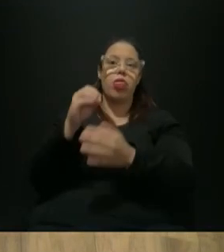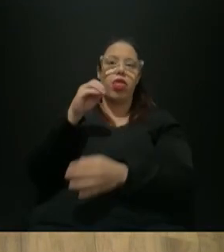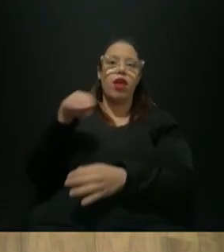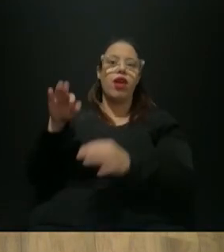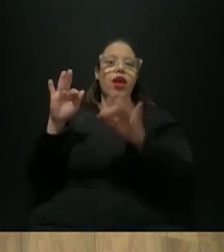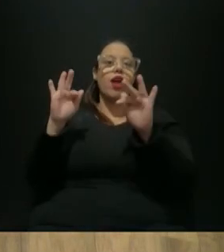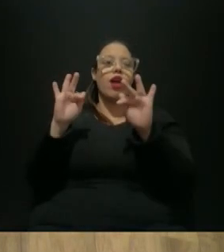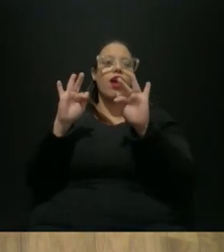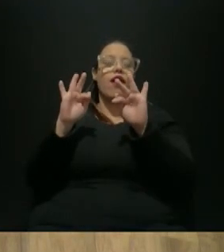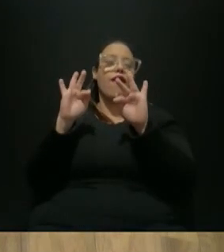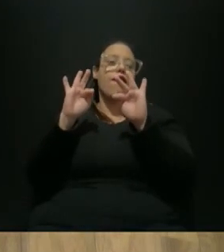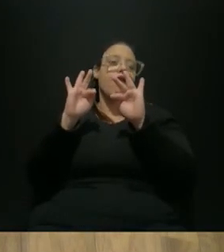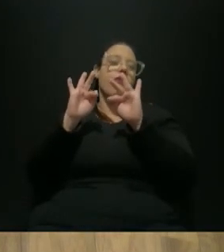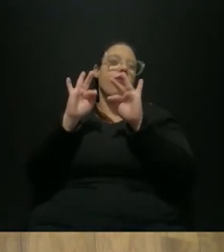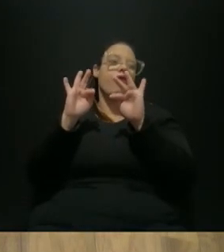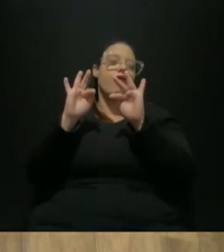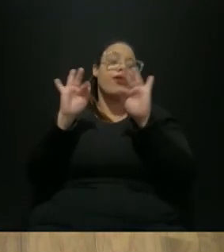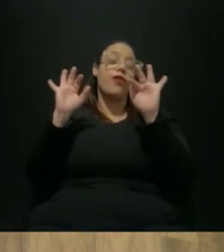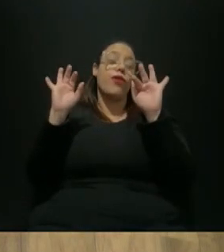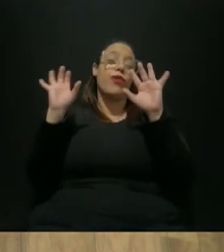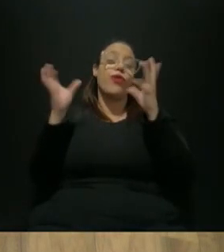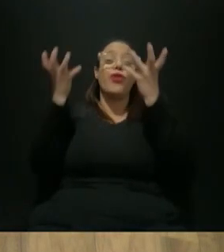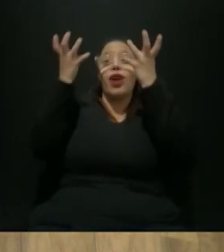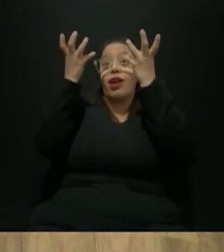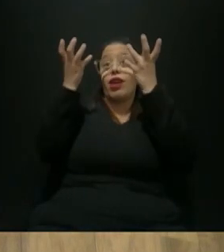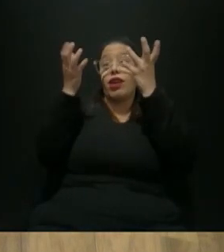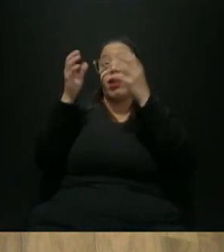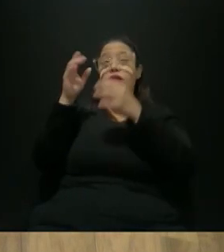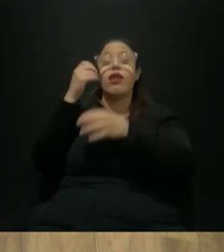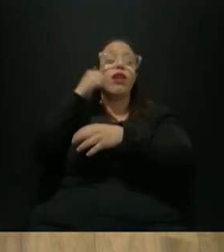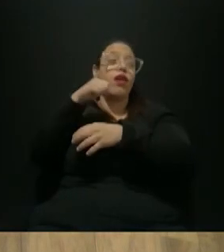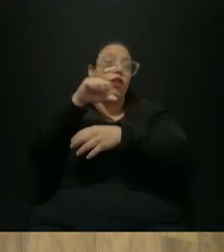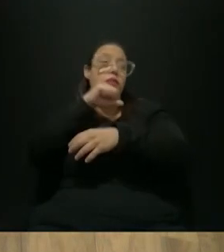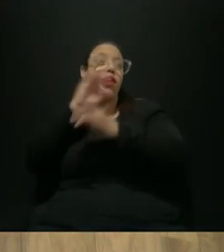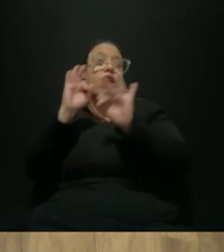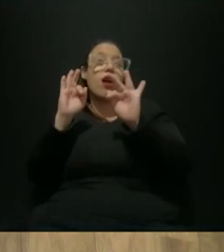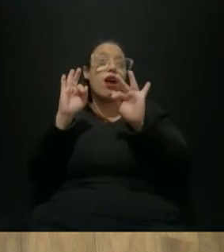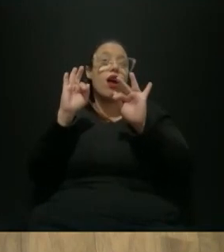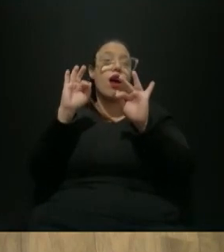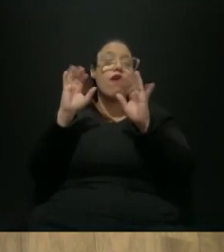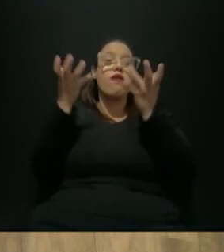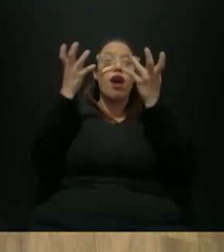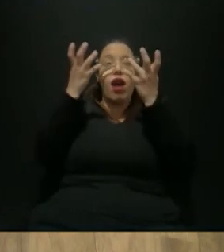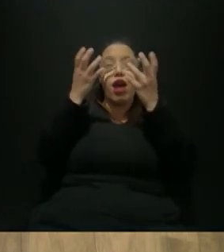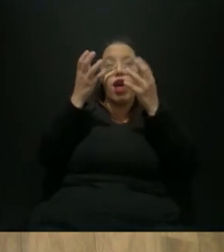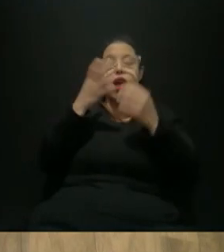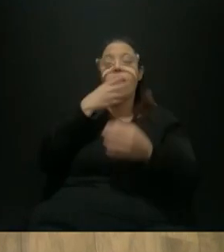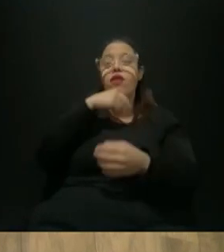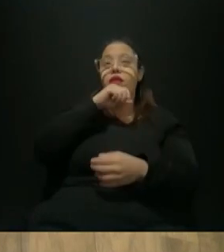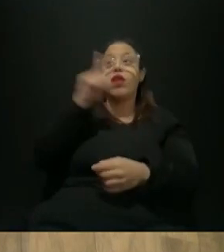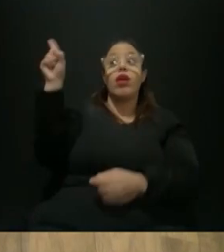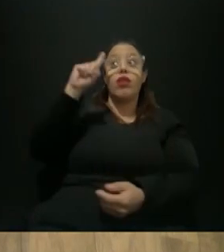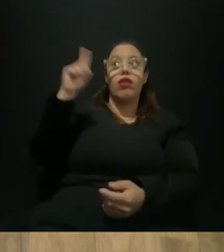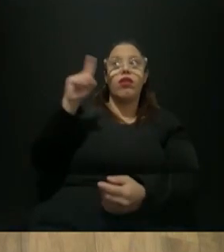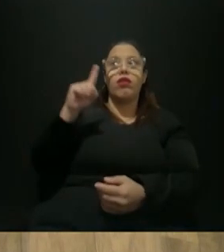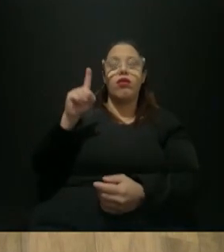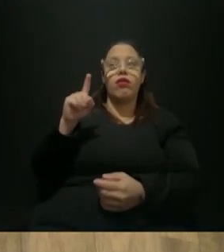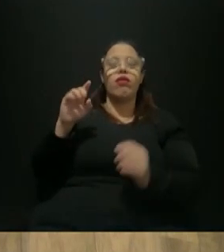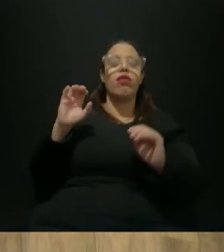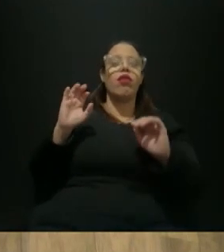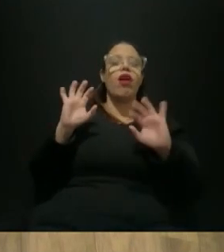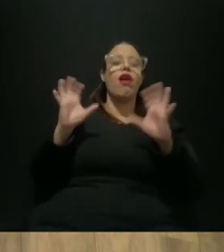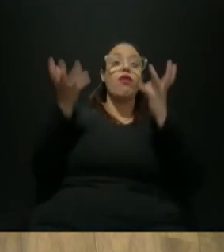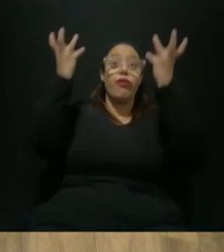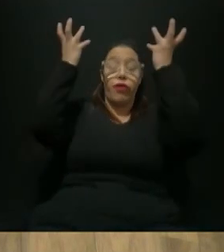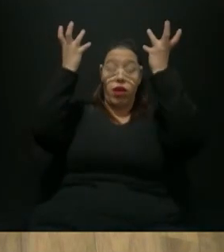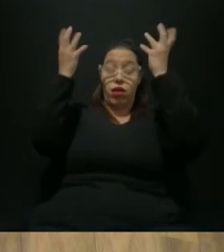festa do Dia dos Pais, é festa da família, né, porque às vezes vai a avó, o vô, vai... E a gente está falando muito aqui da mãe,